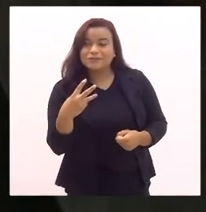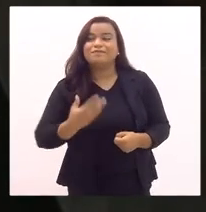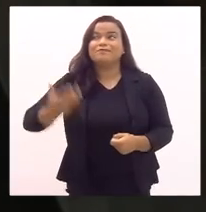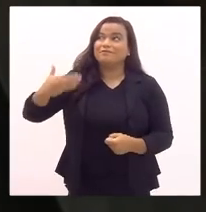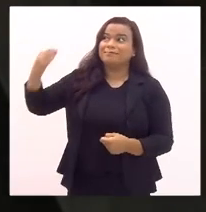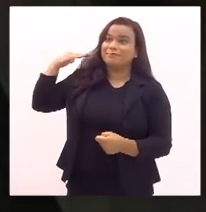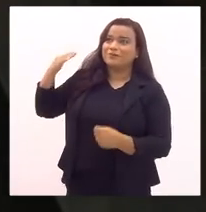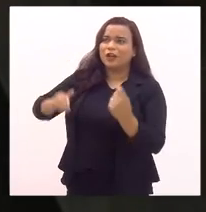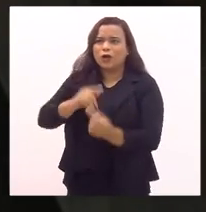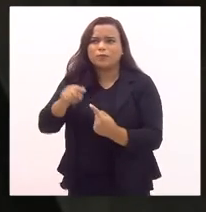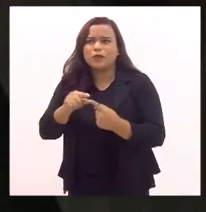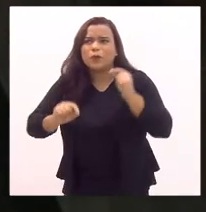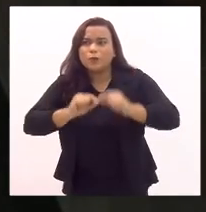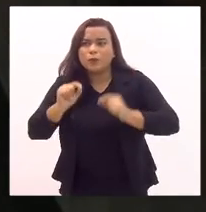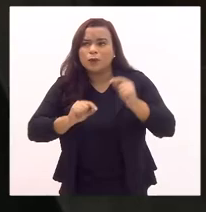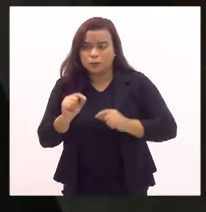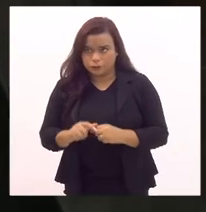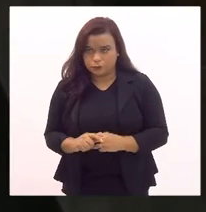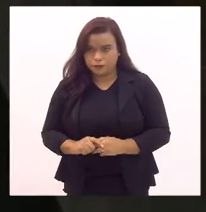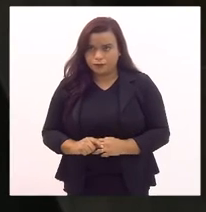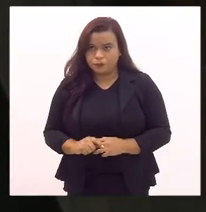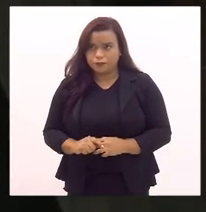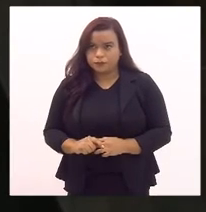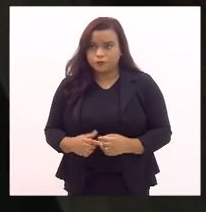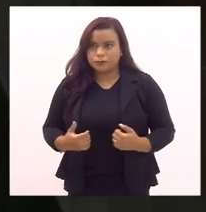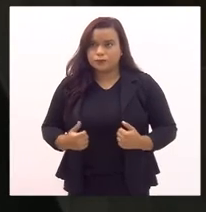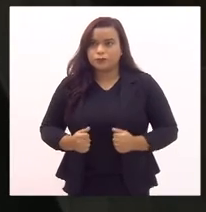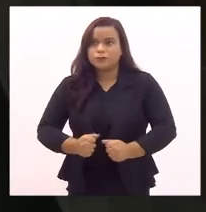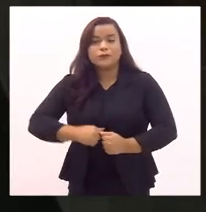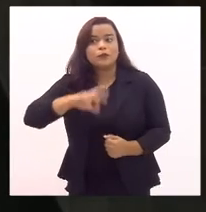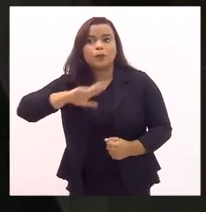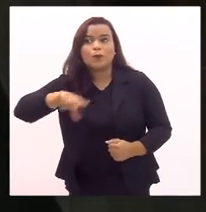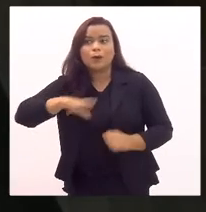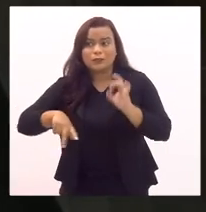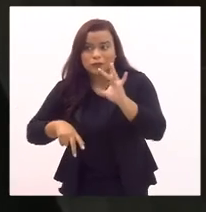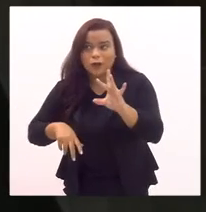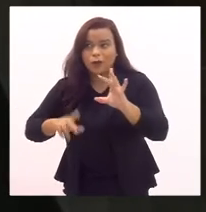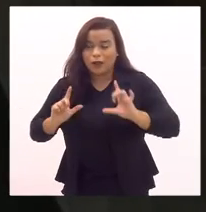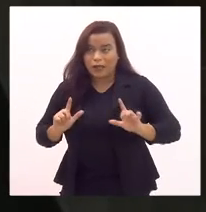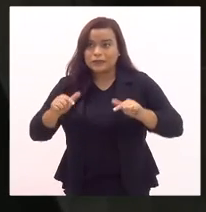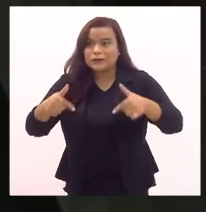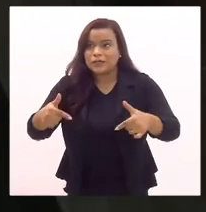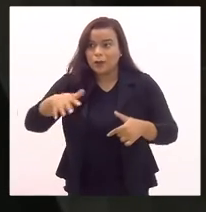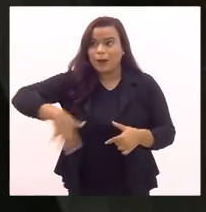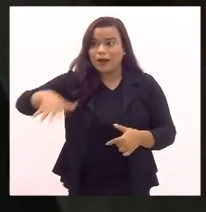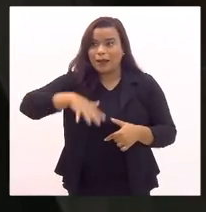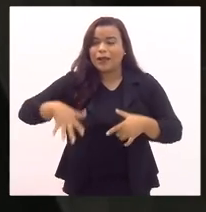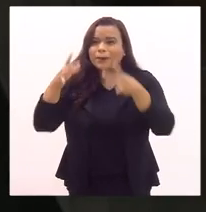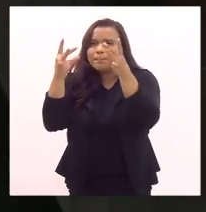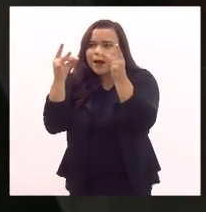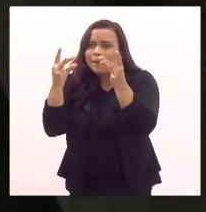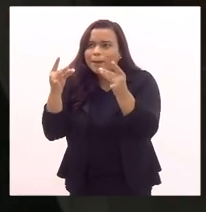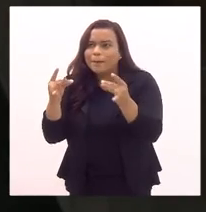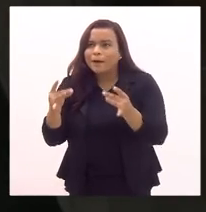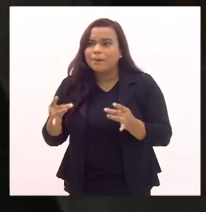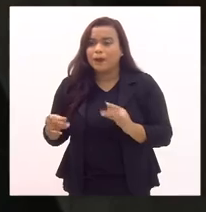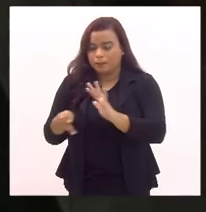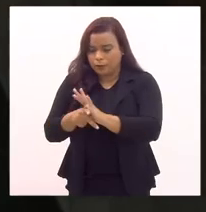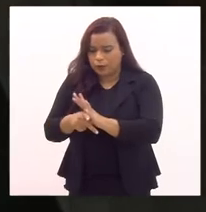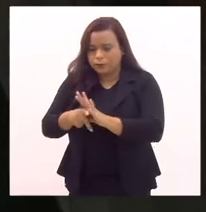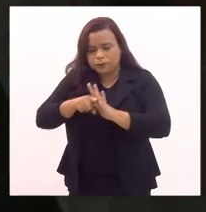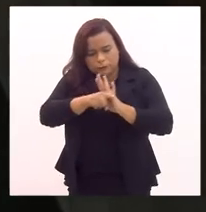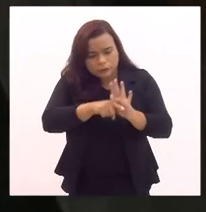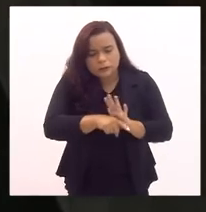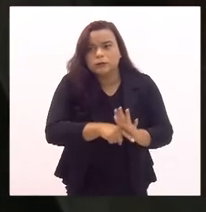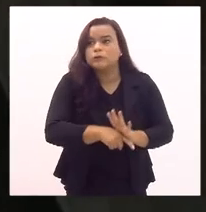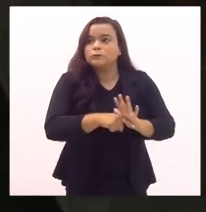e com propósito e não apenas de atuar na área específica da exploração do